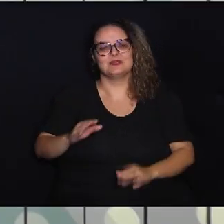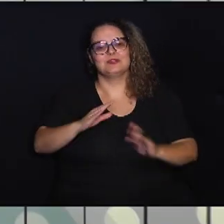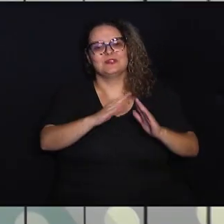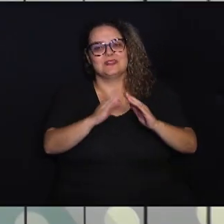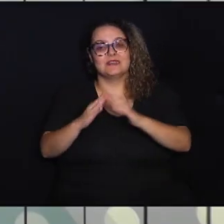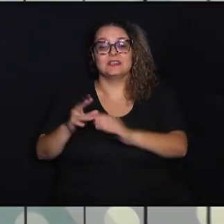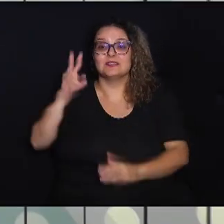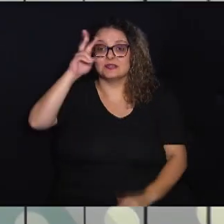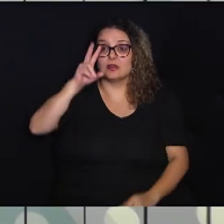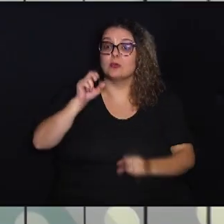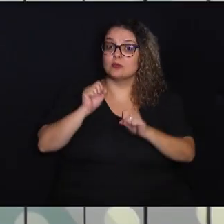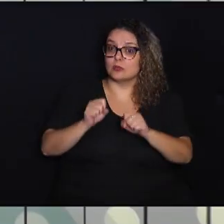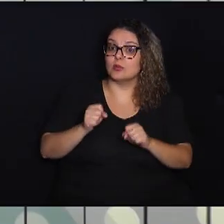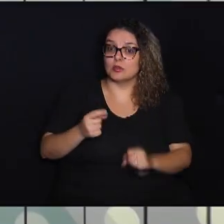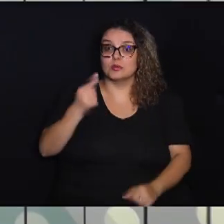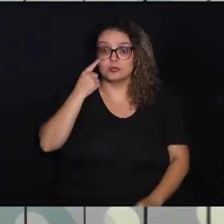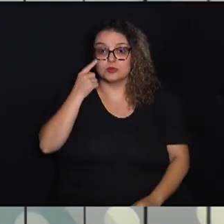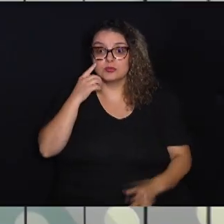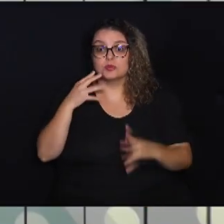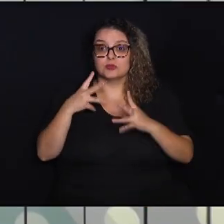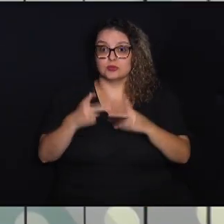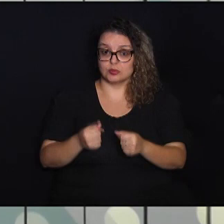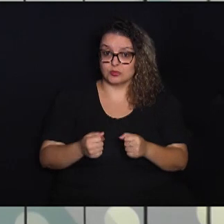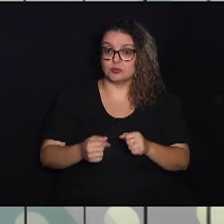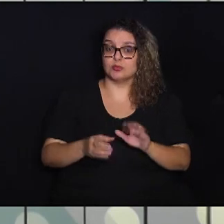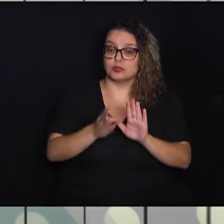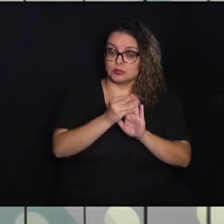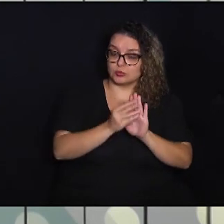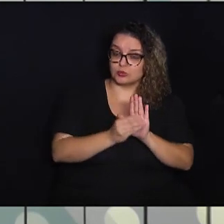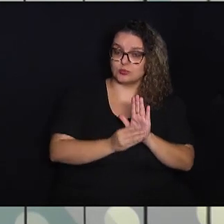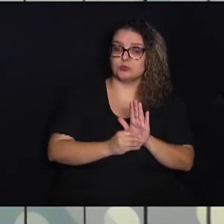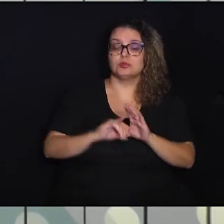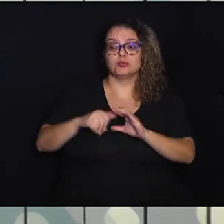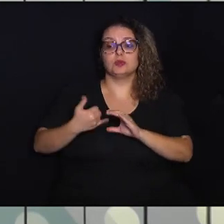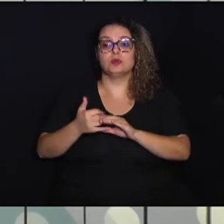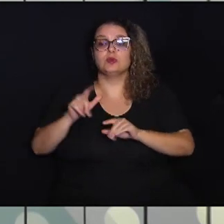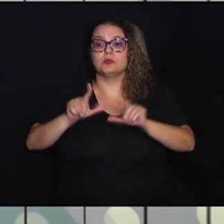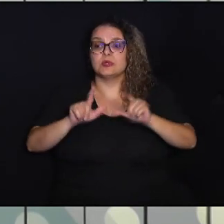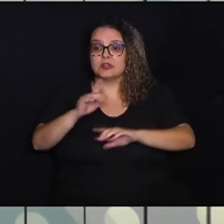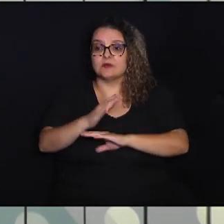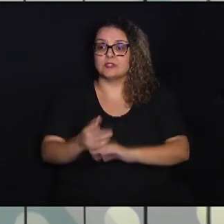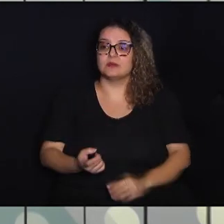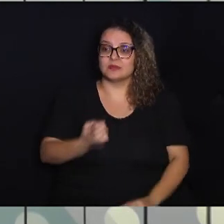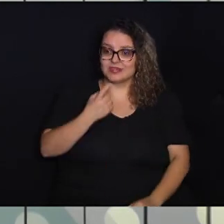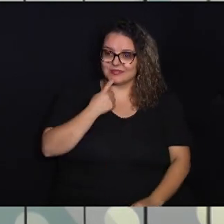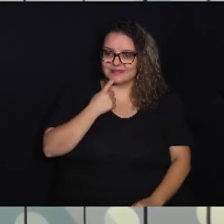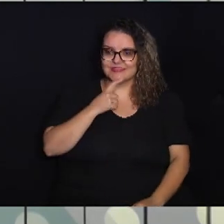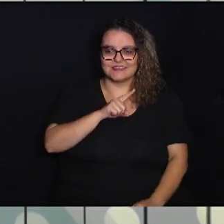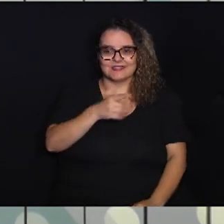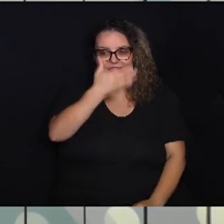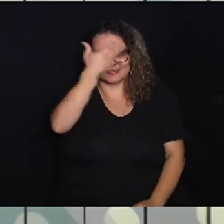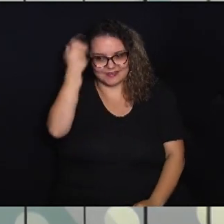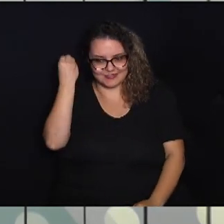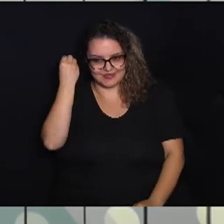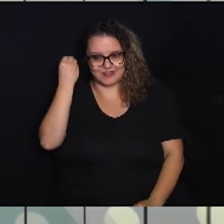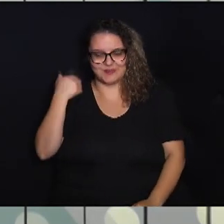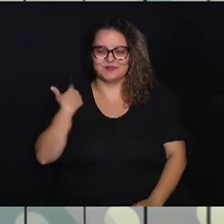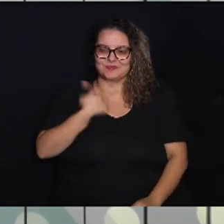Lembrando que você pode conferir todos os conteúdos no YouTube da TV Câmara Campinas e não se esqueça